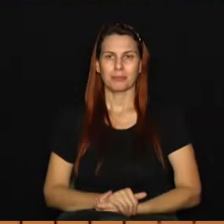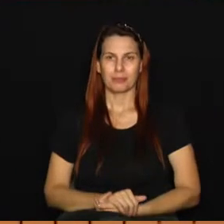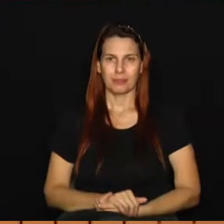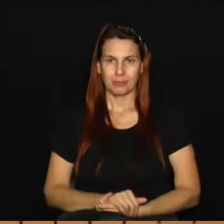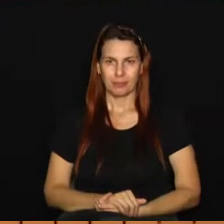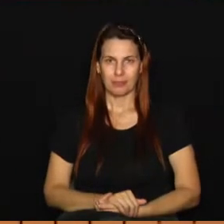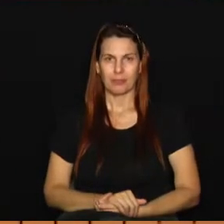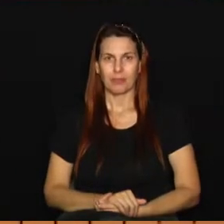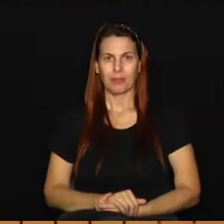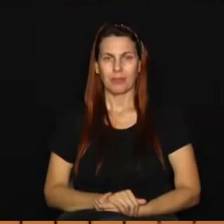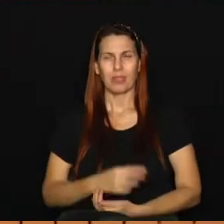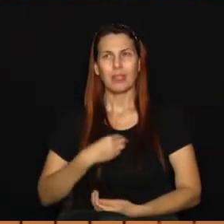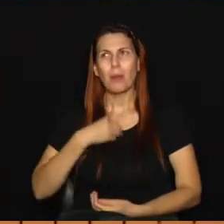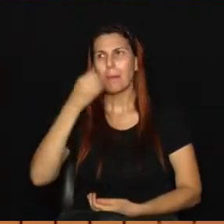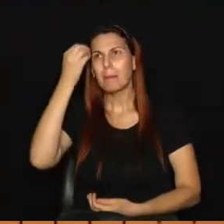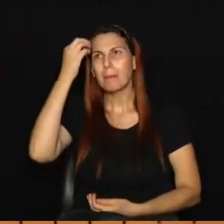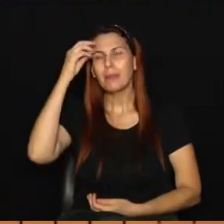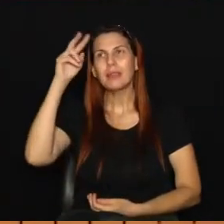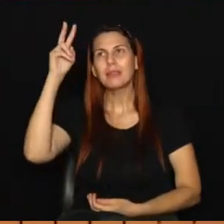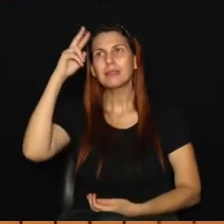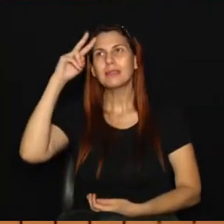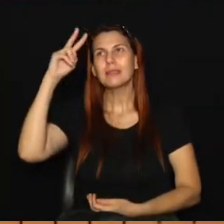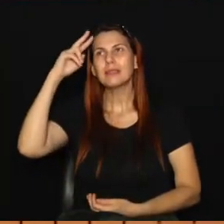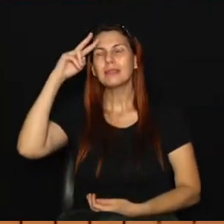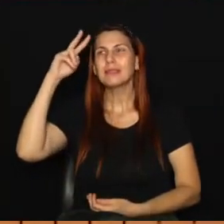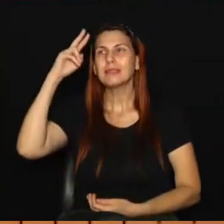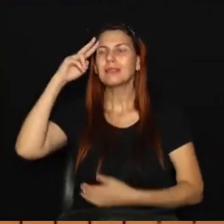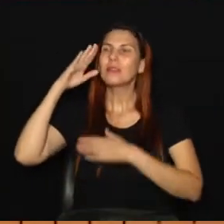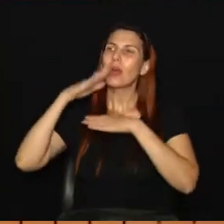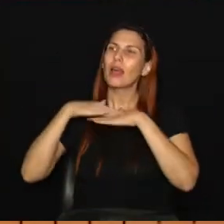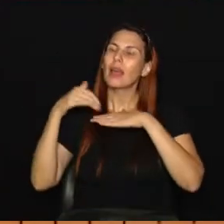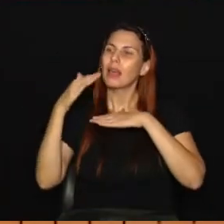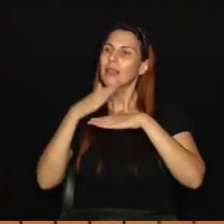E ficou essa memória, essa lembrança, esse carinho